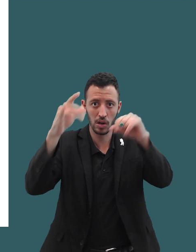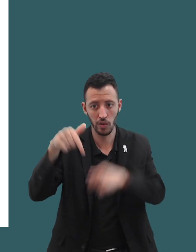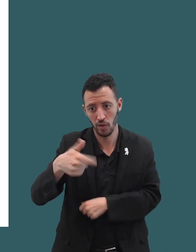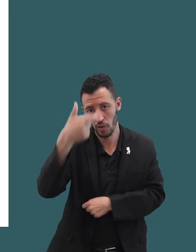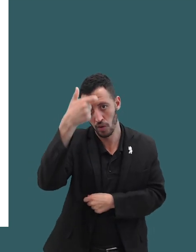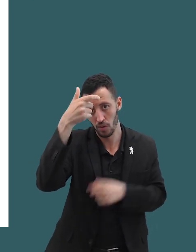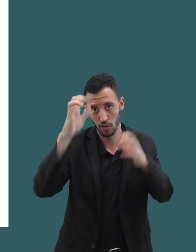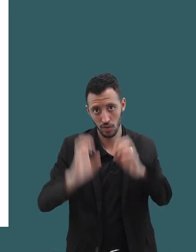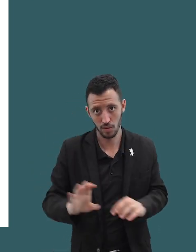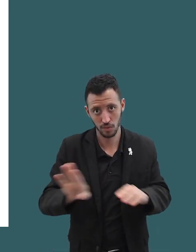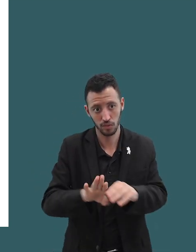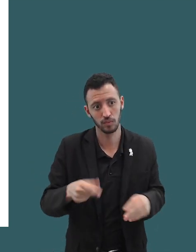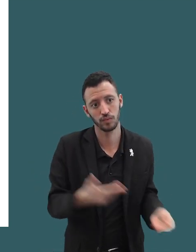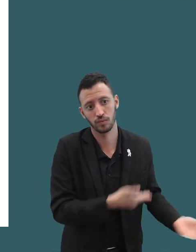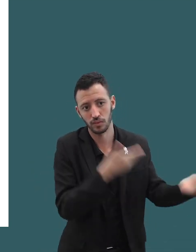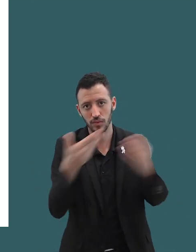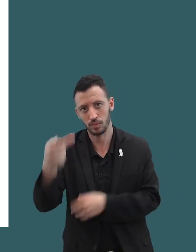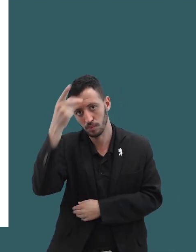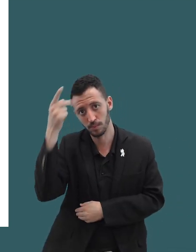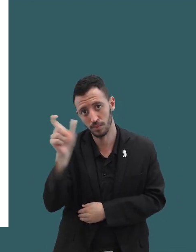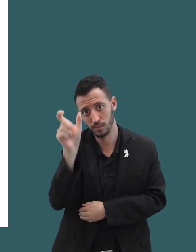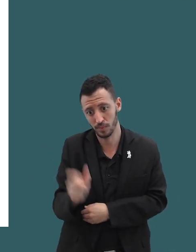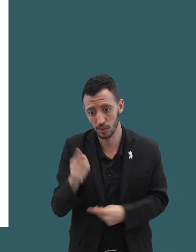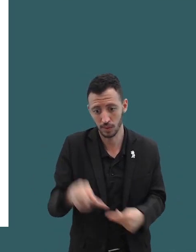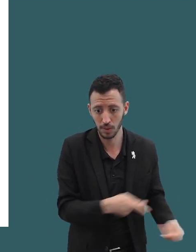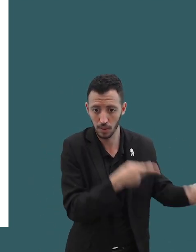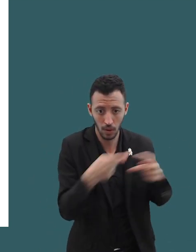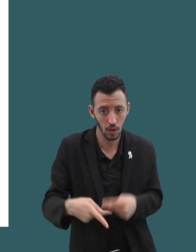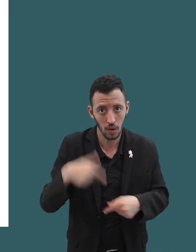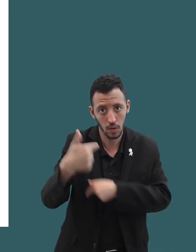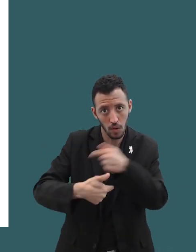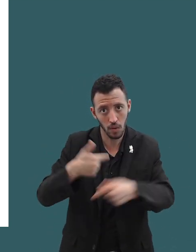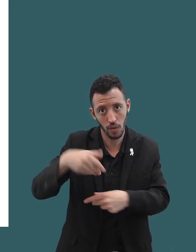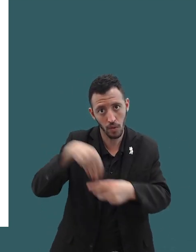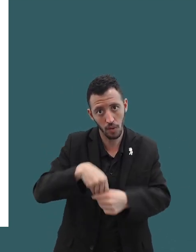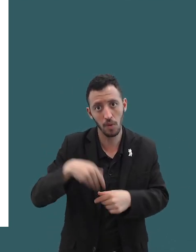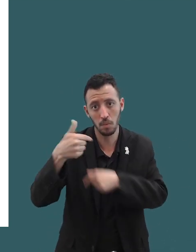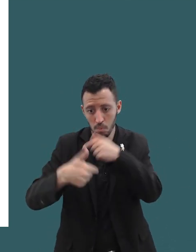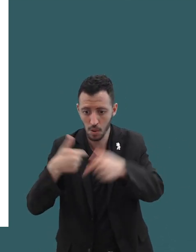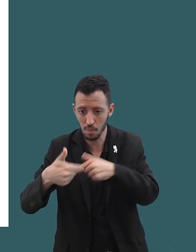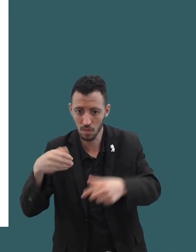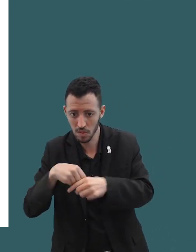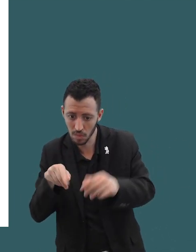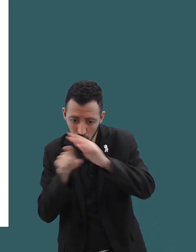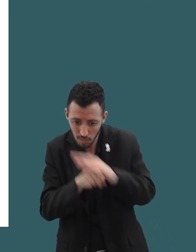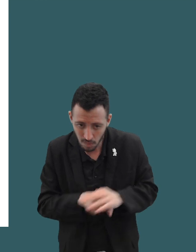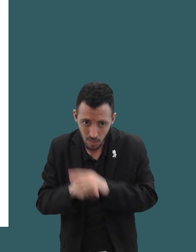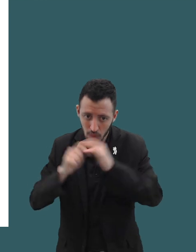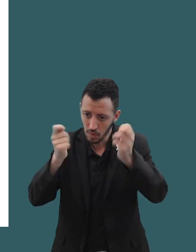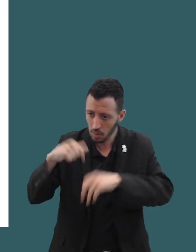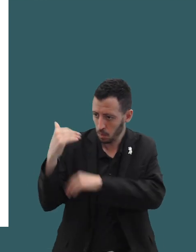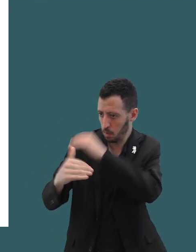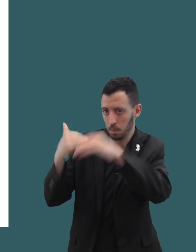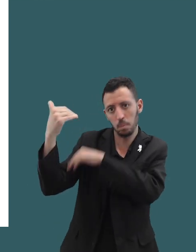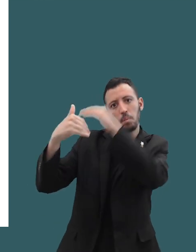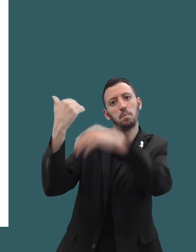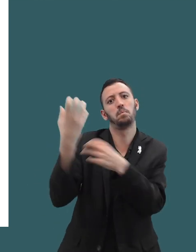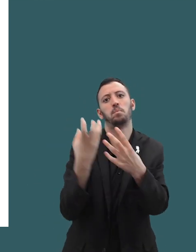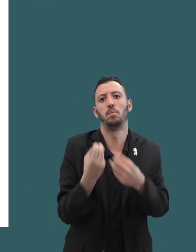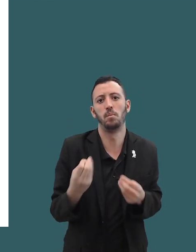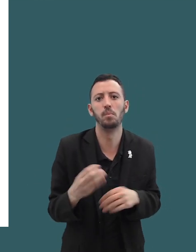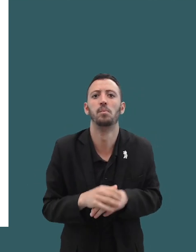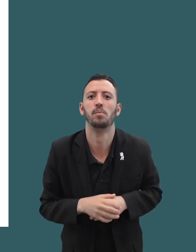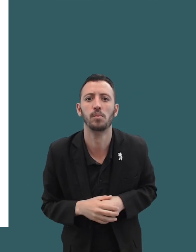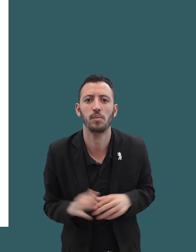cidadã, que é trazer os indivíduos para participarem dos processos de pesquisa, também é uma área que começa a avançar muito, né?